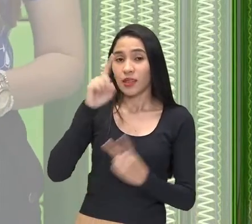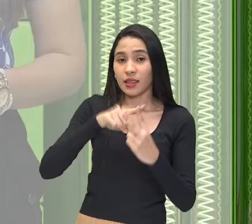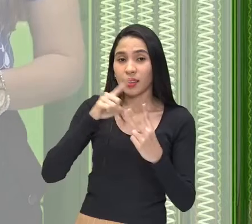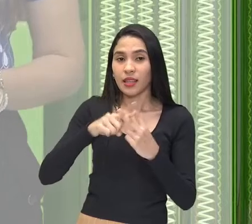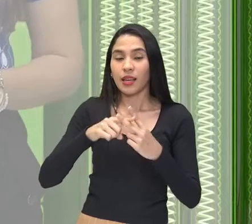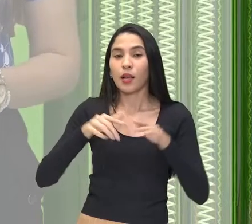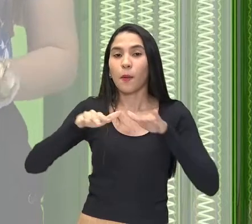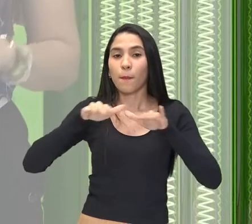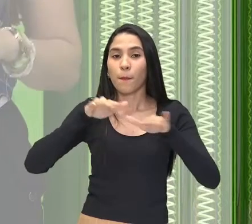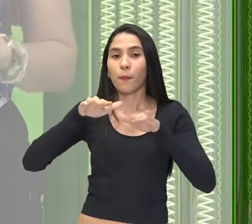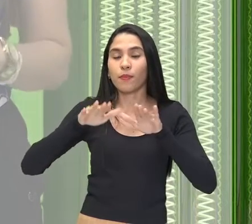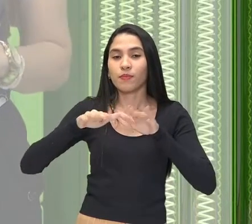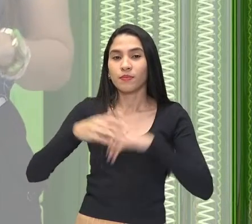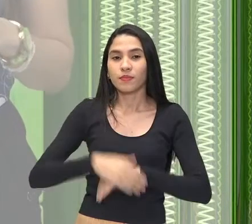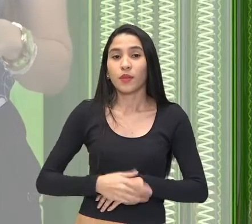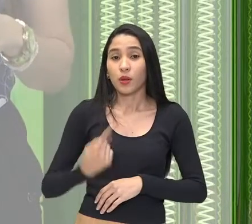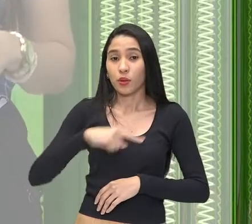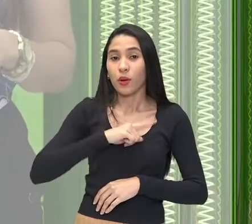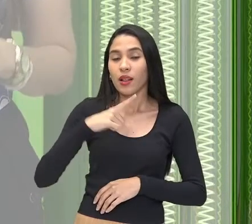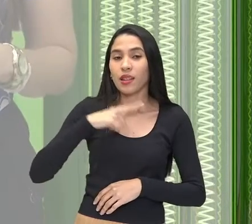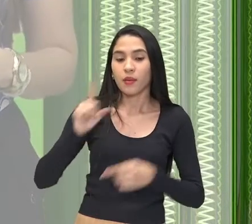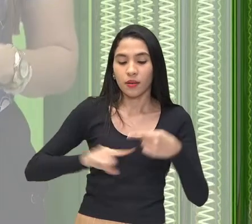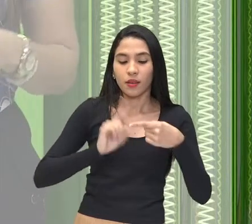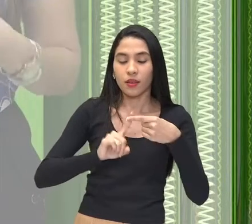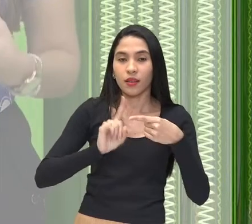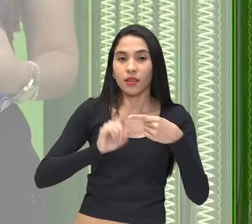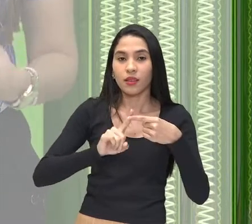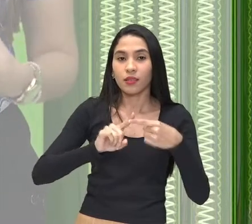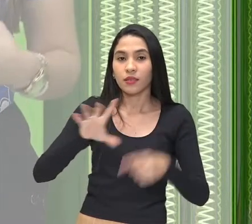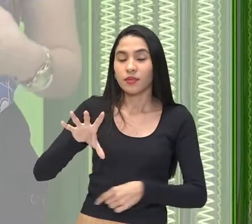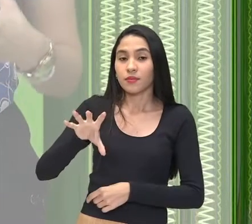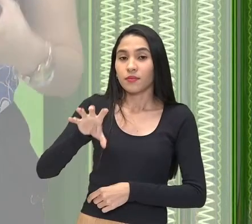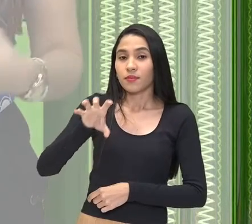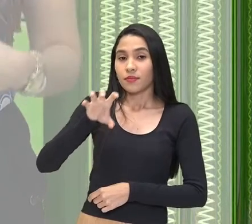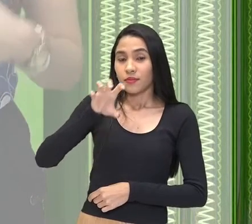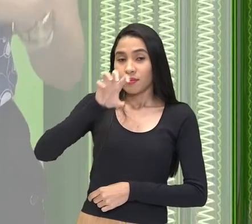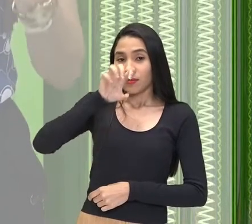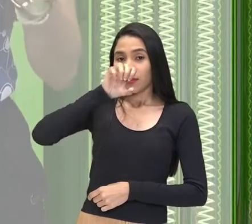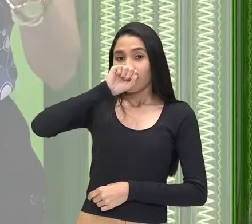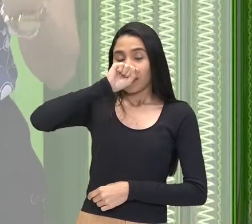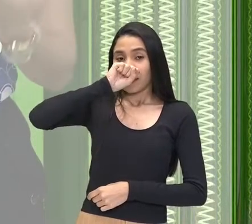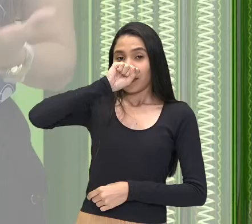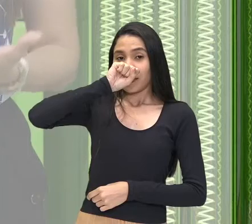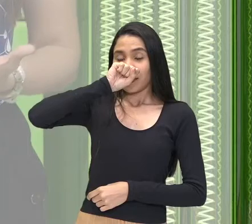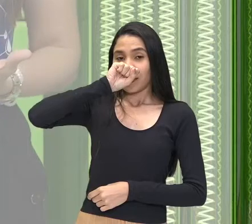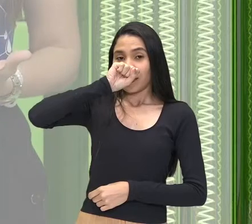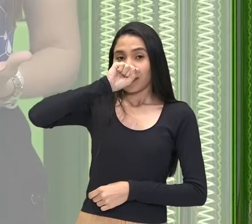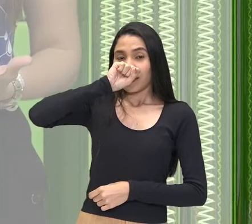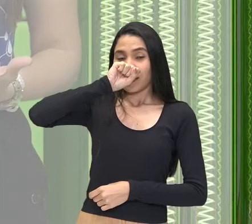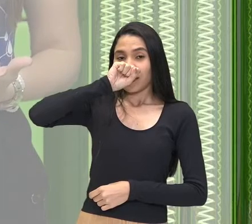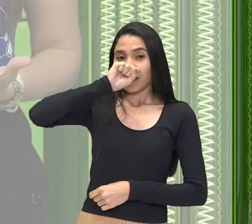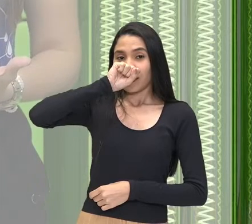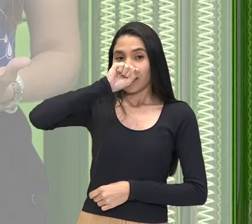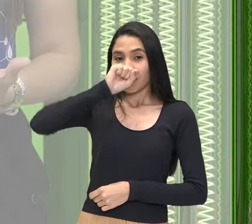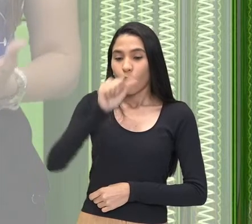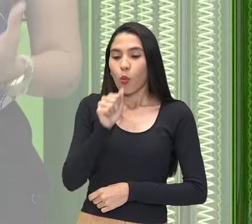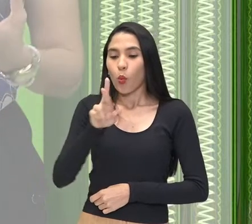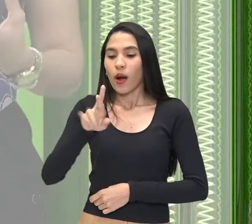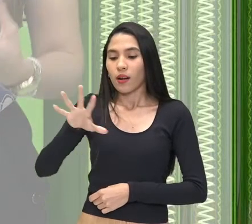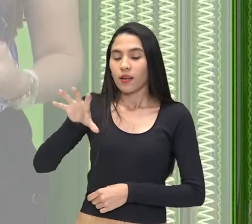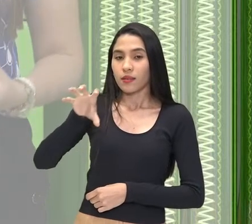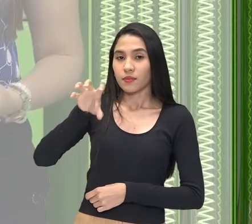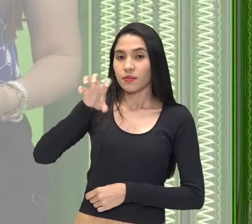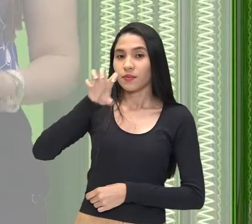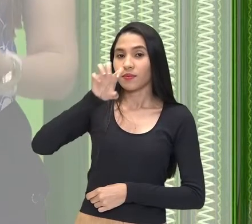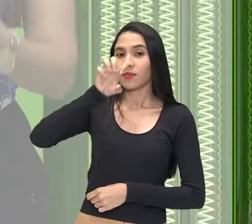movimentos principais. Nós temos o movimento de inspiração, que é quando o ar entra, e a